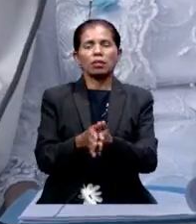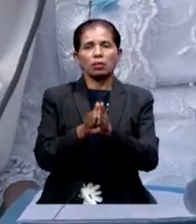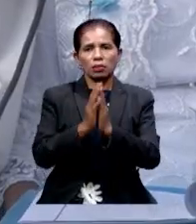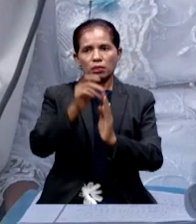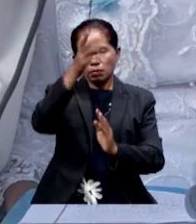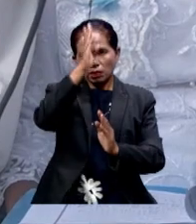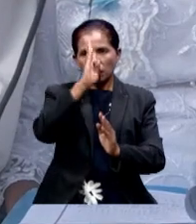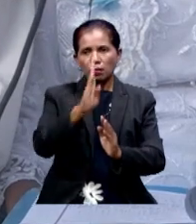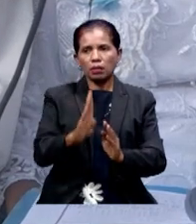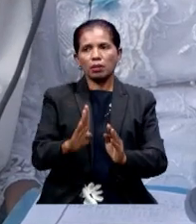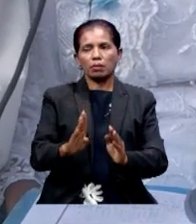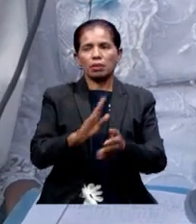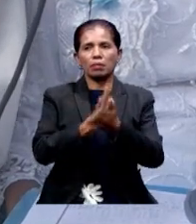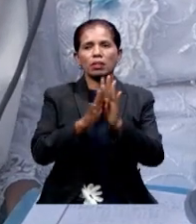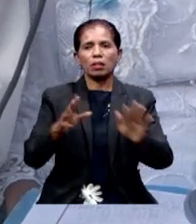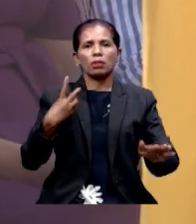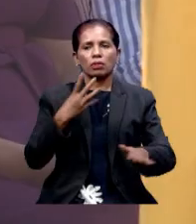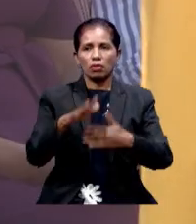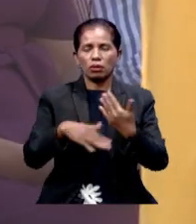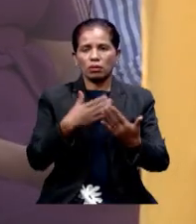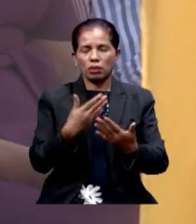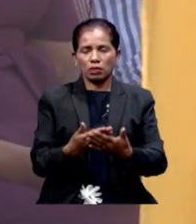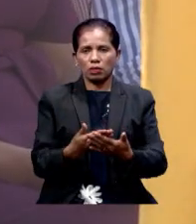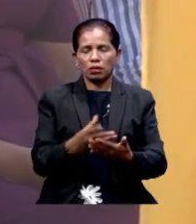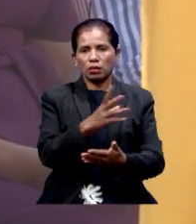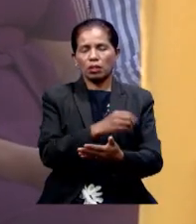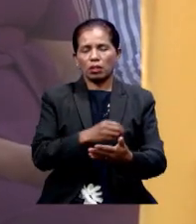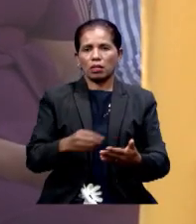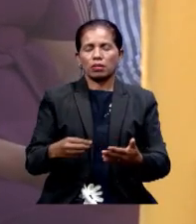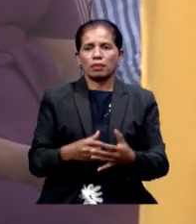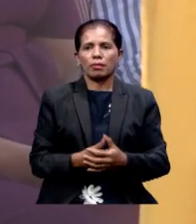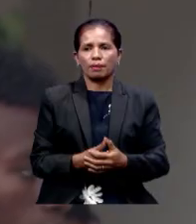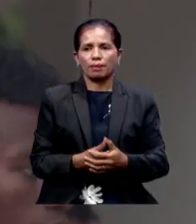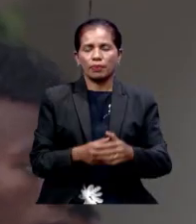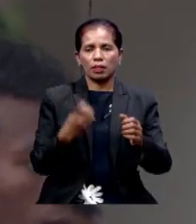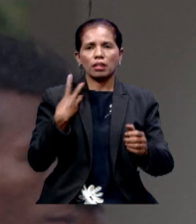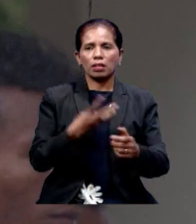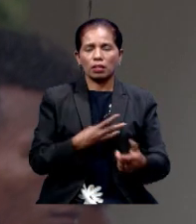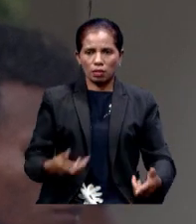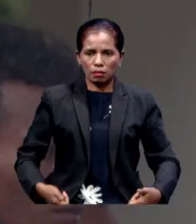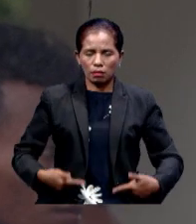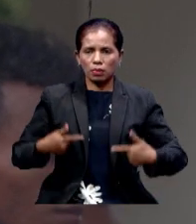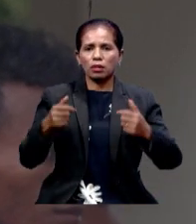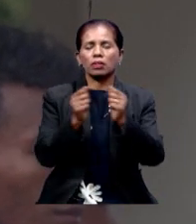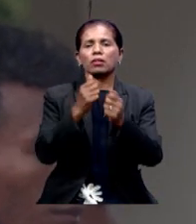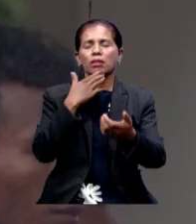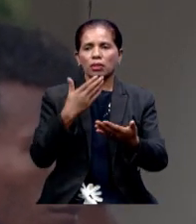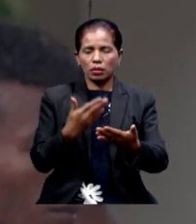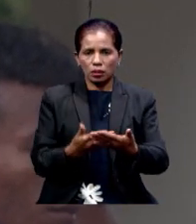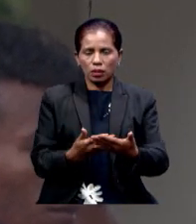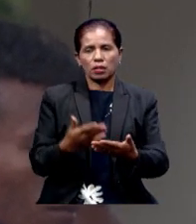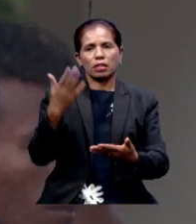Roma de Benção para Ita Ototo. Ata Hamahanita, Ata Tamores de Dia,